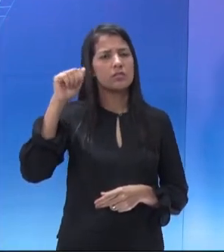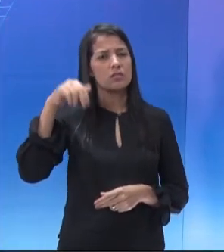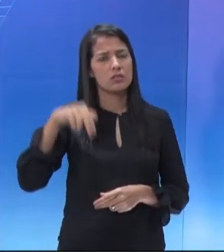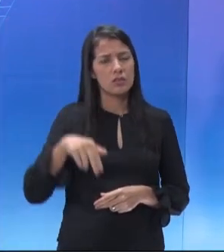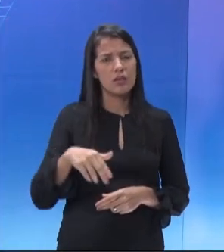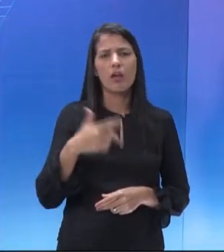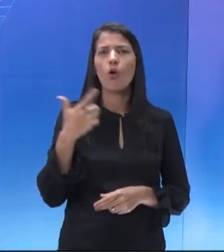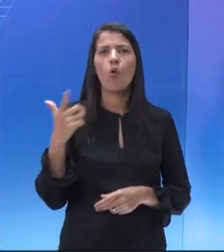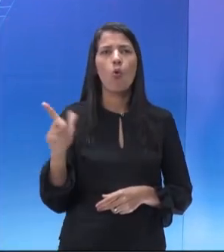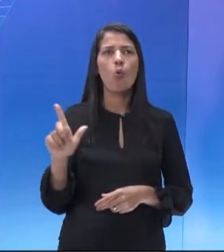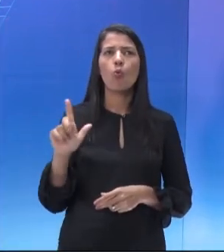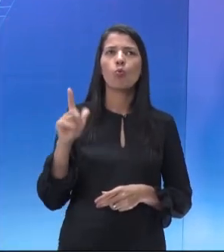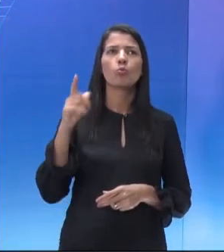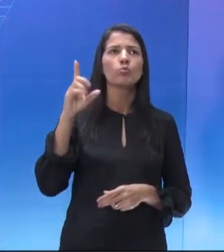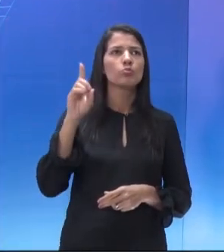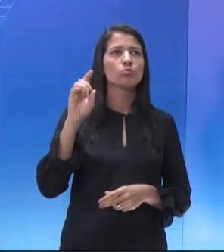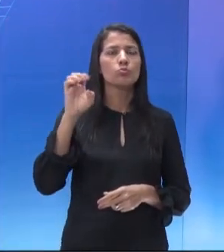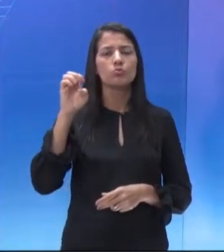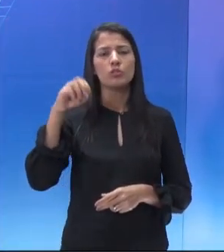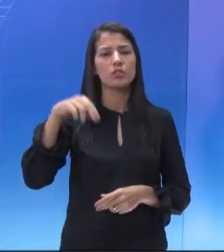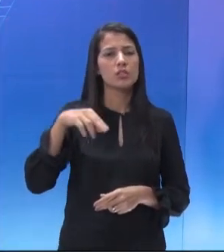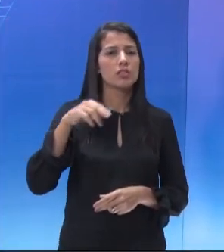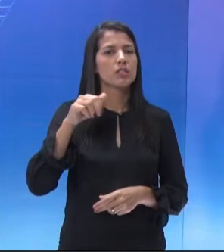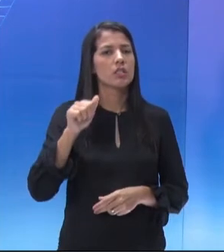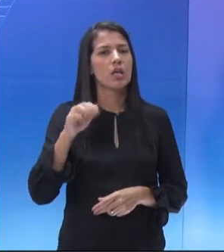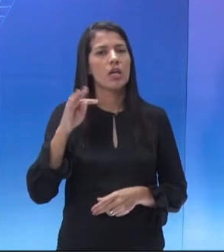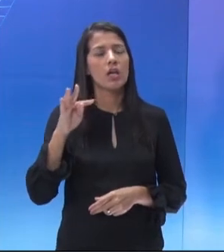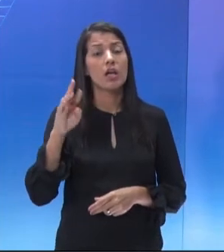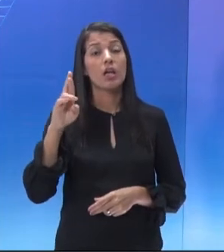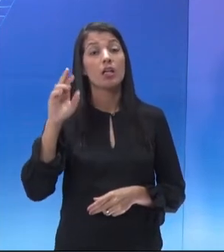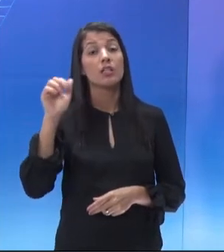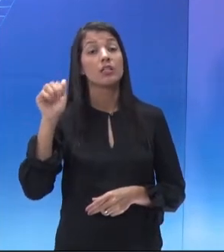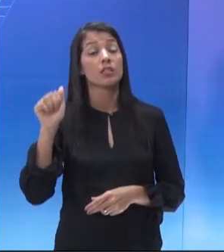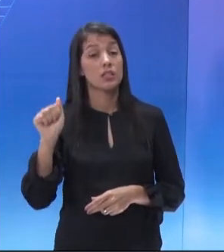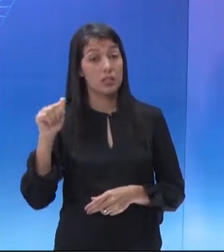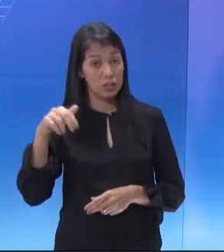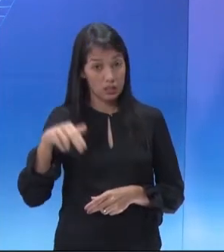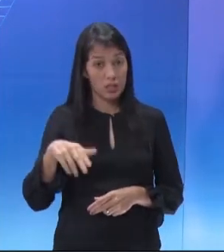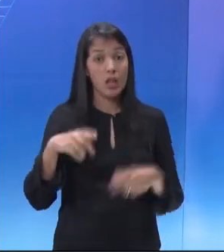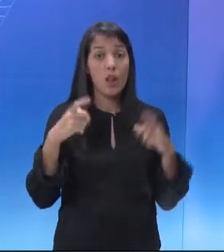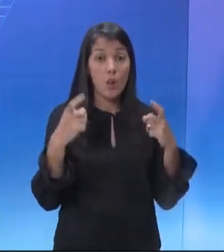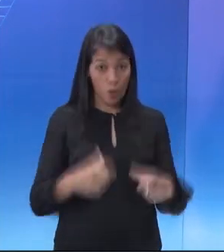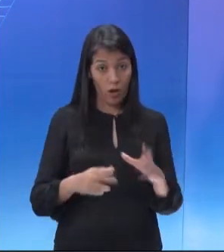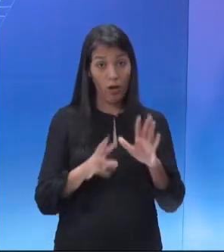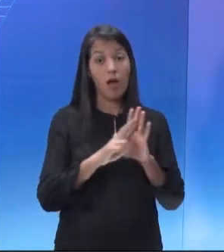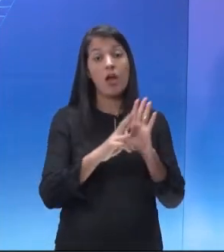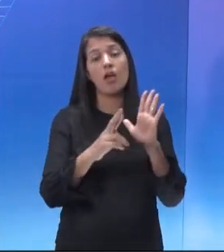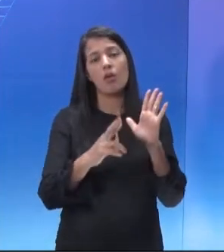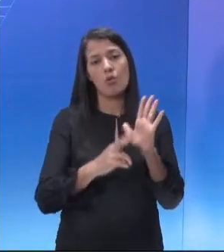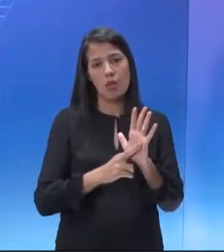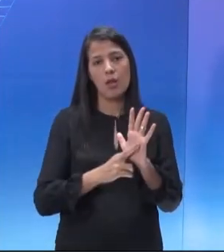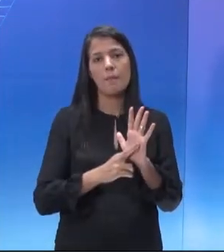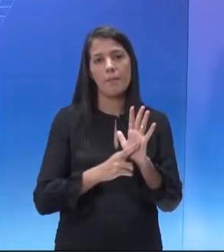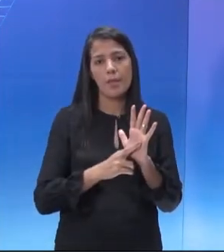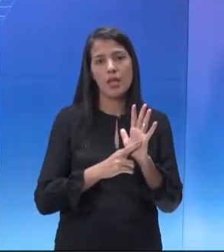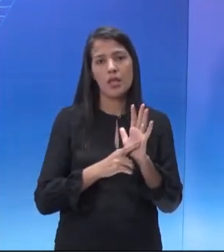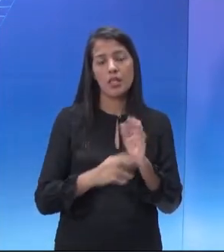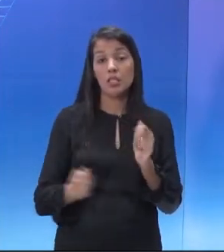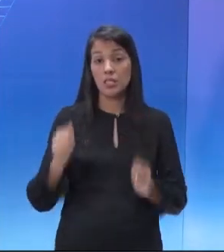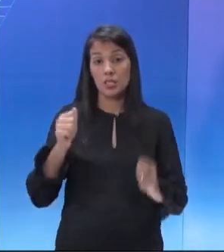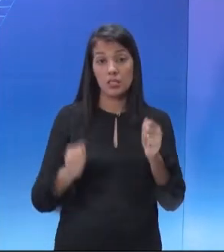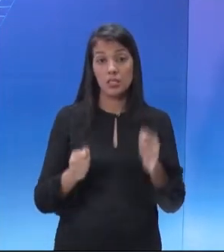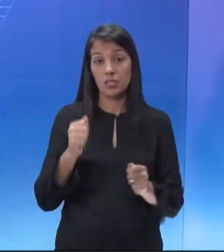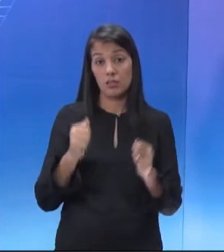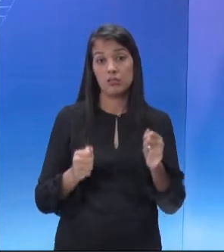Departamento Nacional de Trânsito, o Departamento Estadual de Trânsito. Percebe que o DETRAN e o DENATRAN é quem regulamenta, é quem